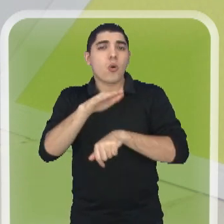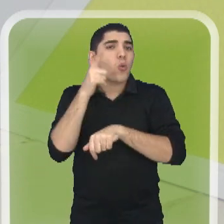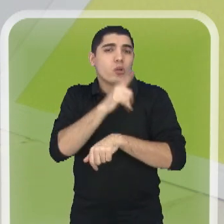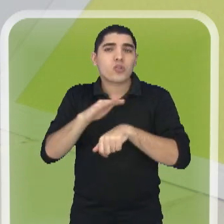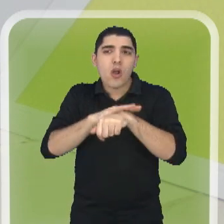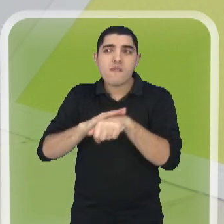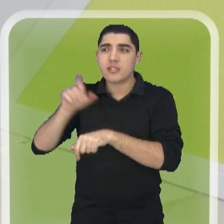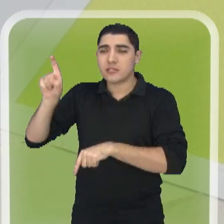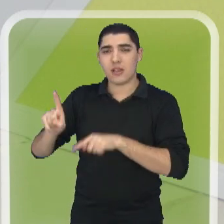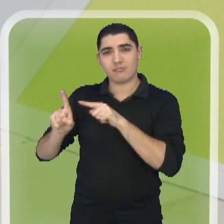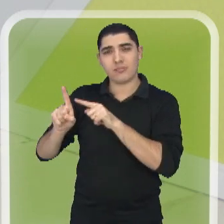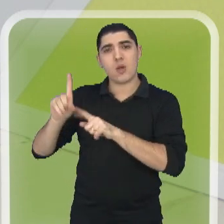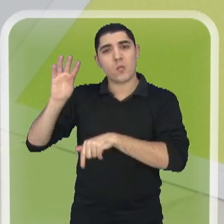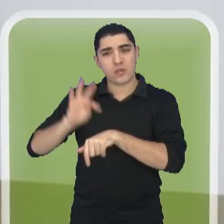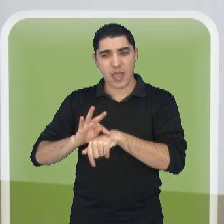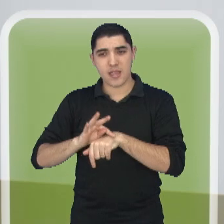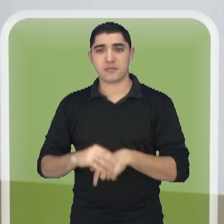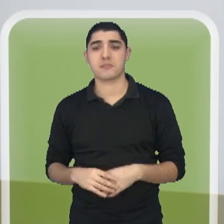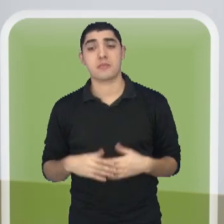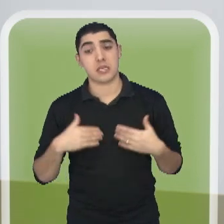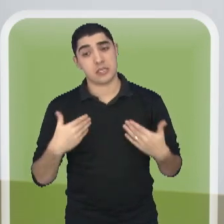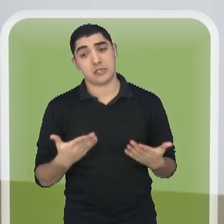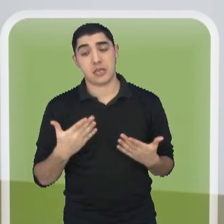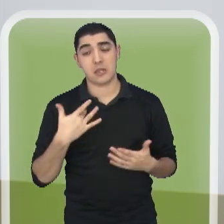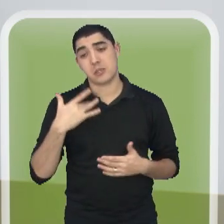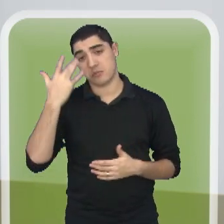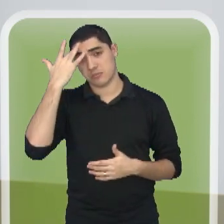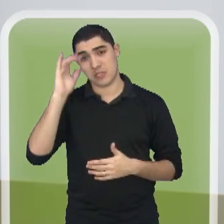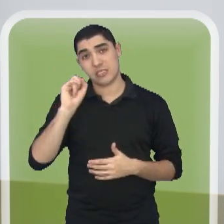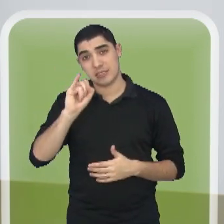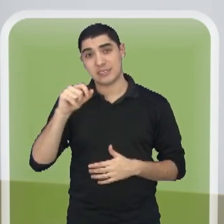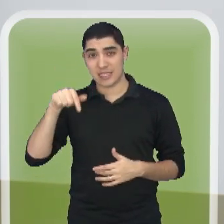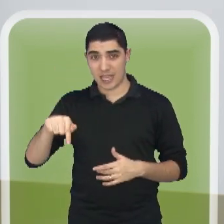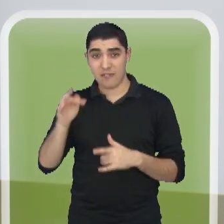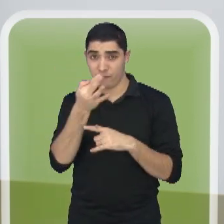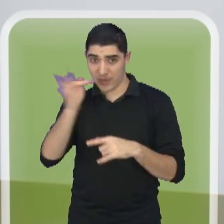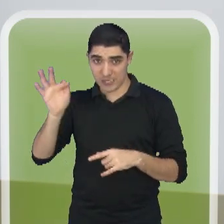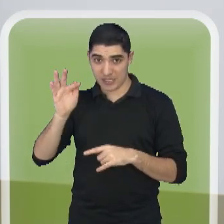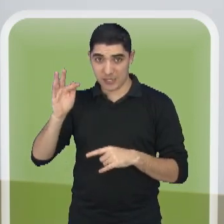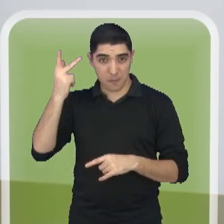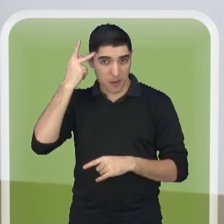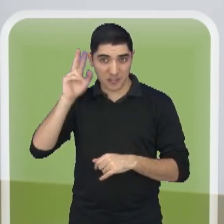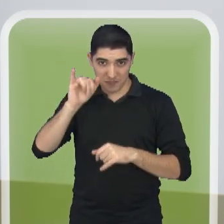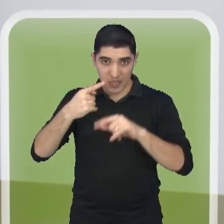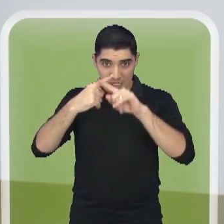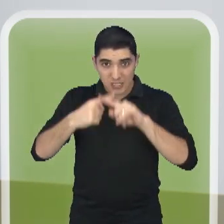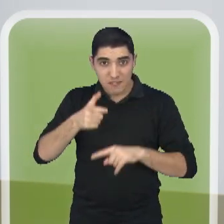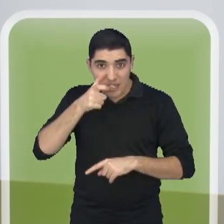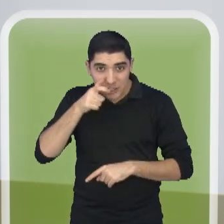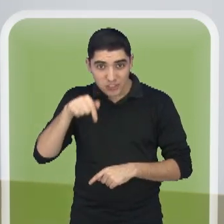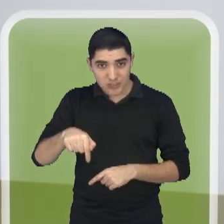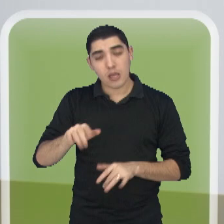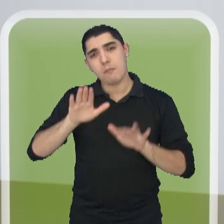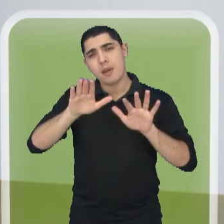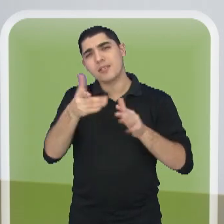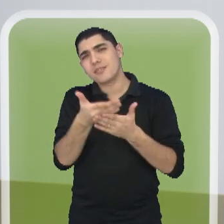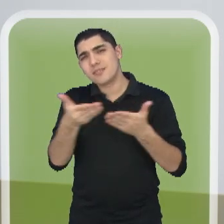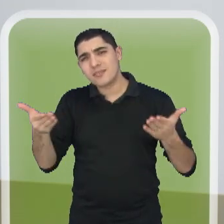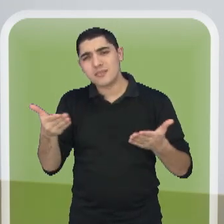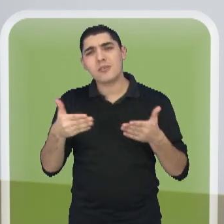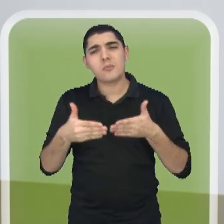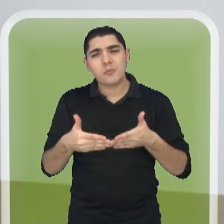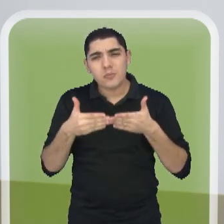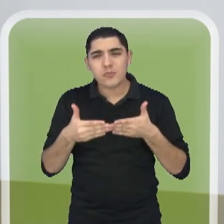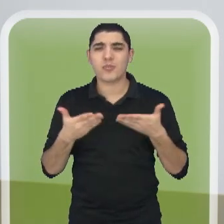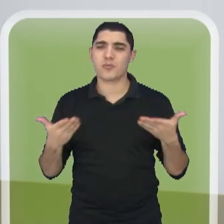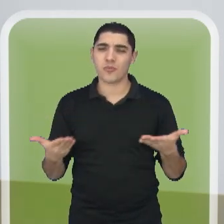foi o que a assessoria liberou, né? Eu não sei se esse vídeo vai chegar para a Federação Paulista, mas assim, o pessoal da Federação Paulista, fiscais, usem um